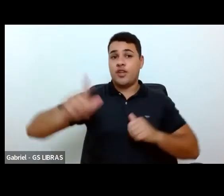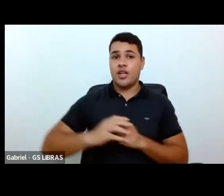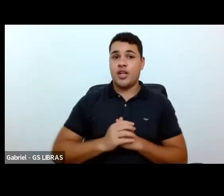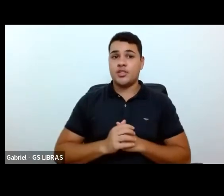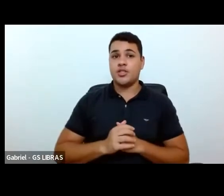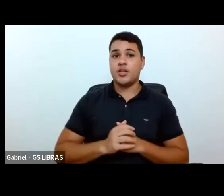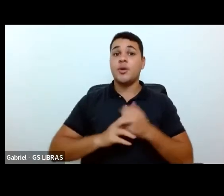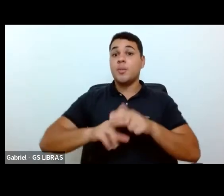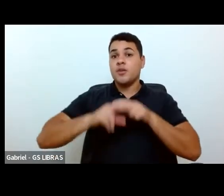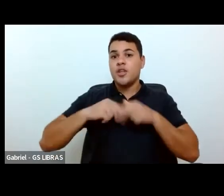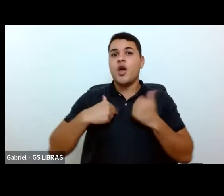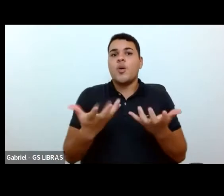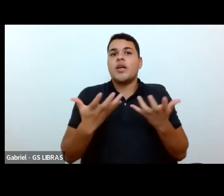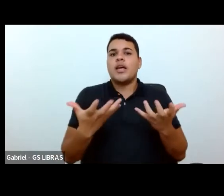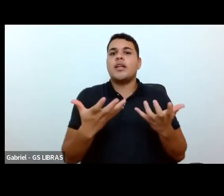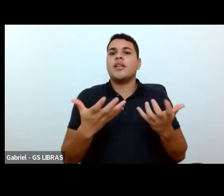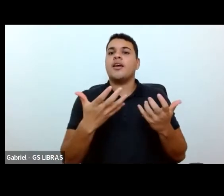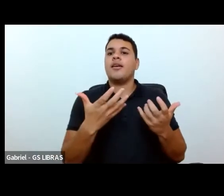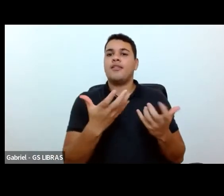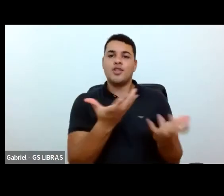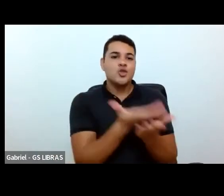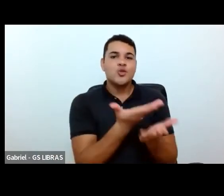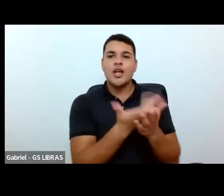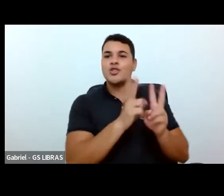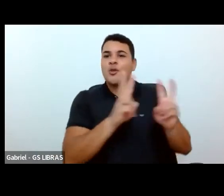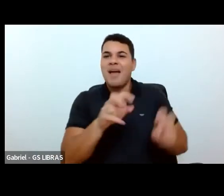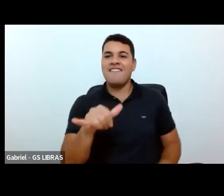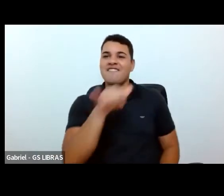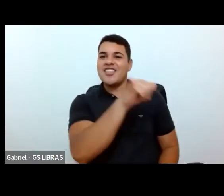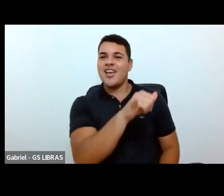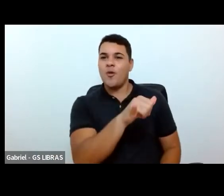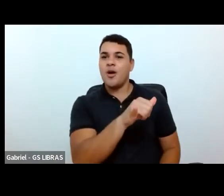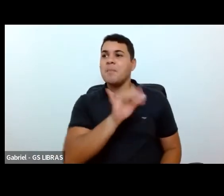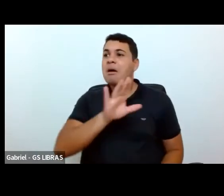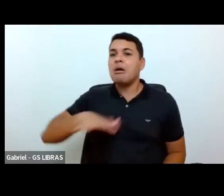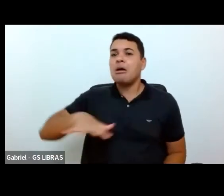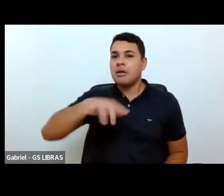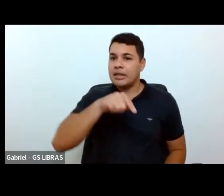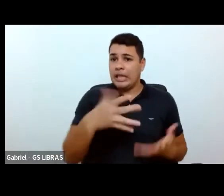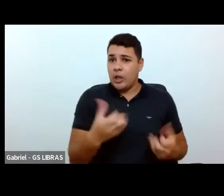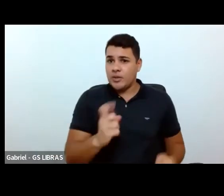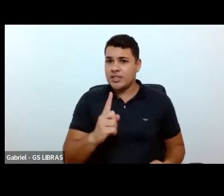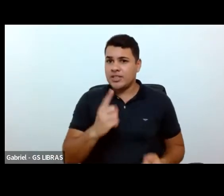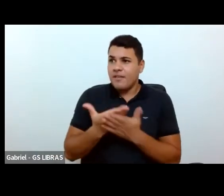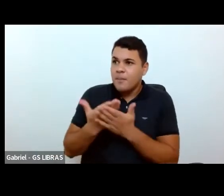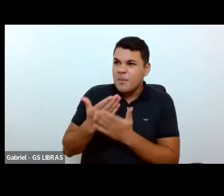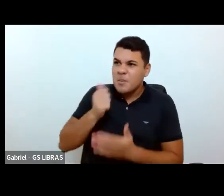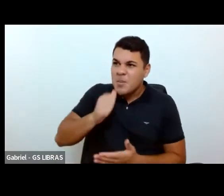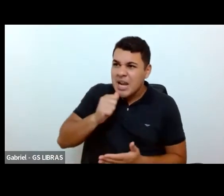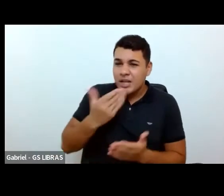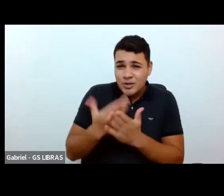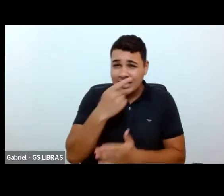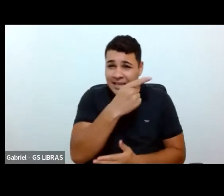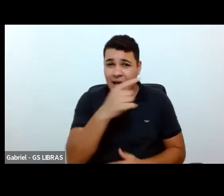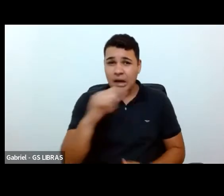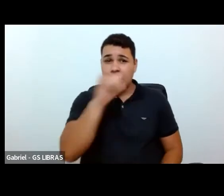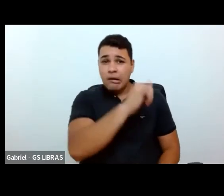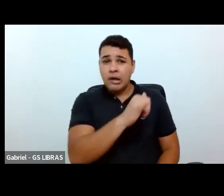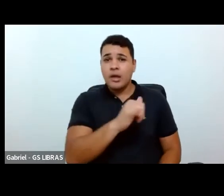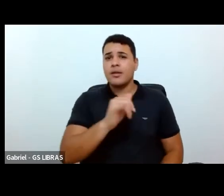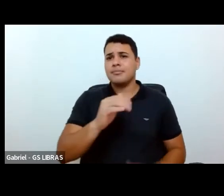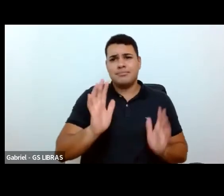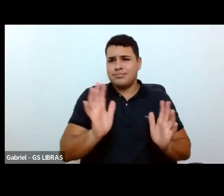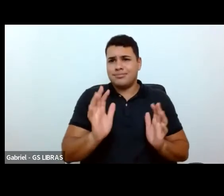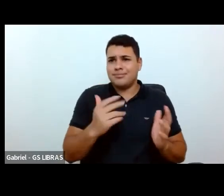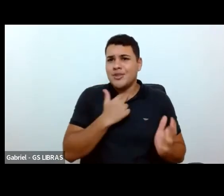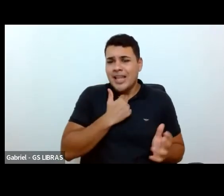meti a querer fazer a Academia da Força Aérea em Pirassununga e mulheres não eram admitidas lá. Depois eu pensei em fazer engenharia aeronáutica e no ITA,